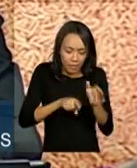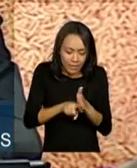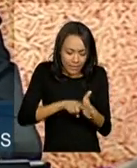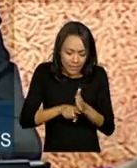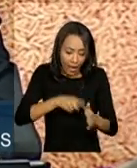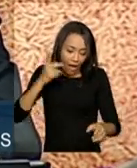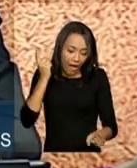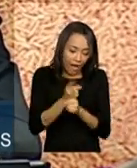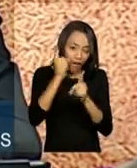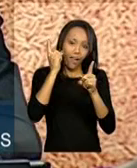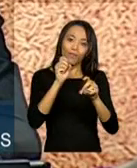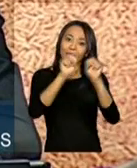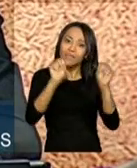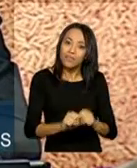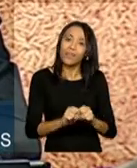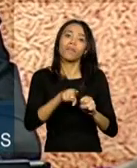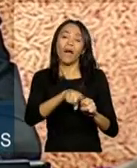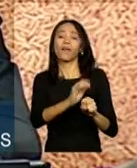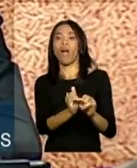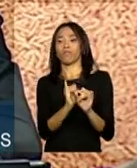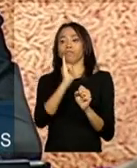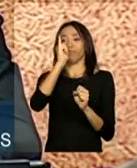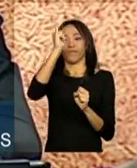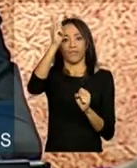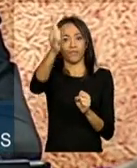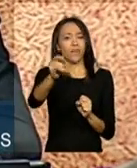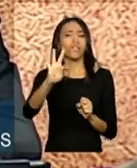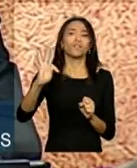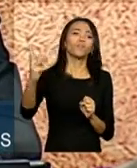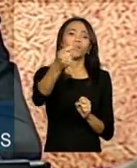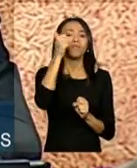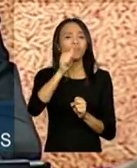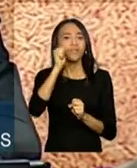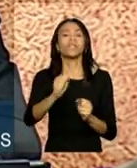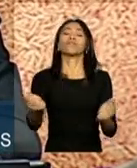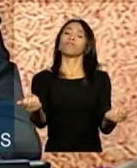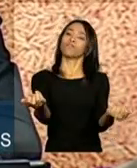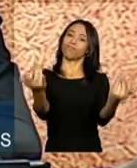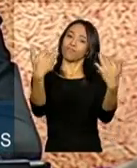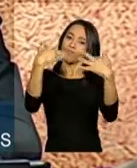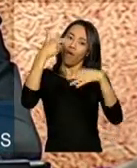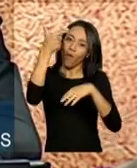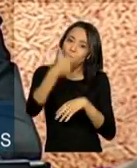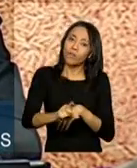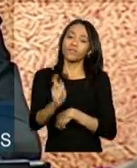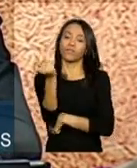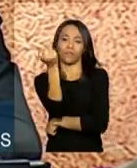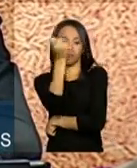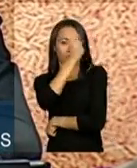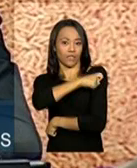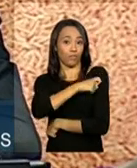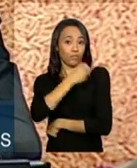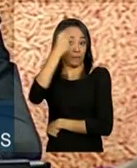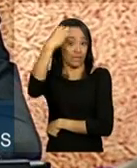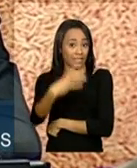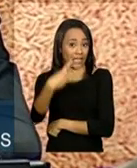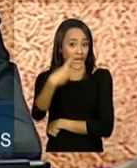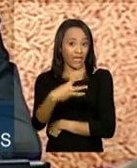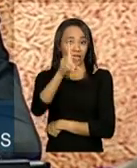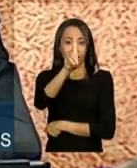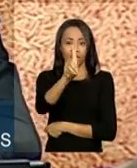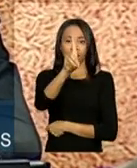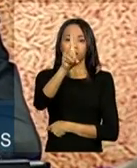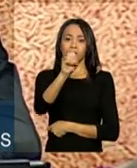chamamento nessa população e assim garantir que toda a população alvo seja coberta pelas três doses da vacina